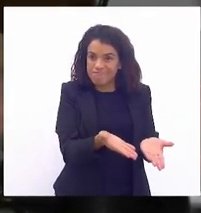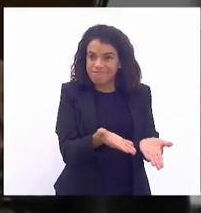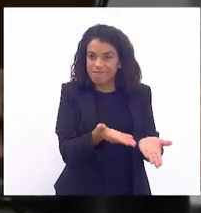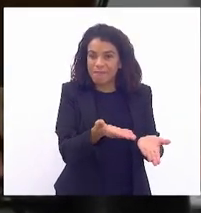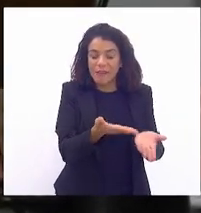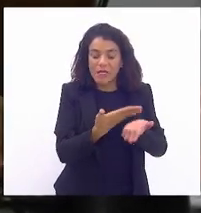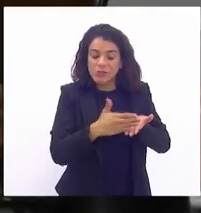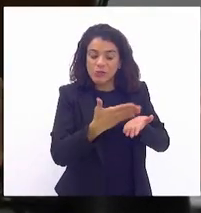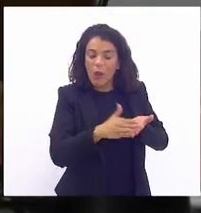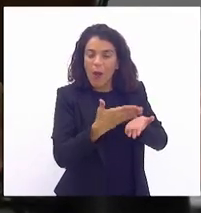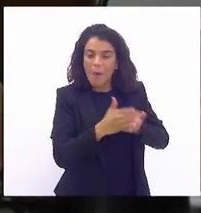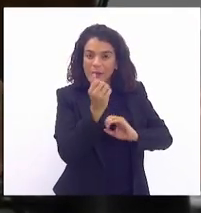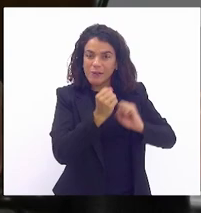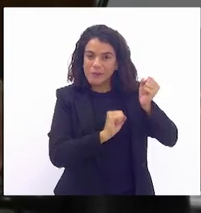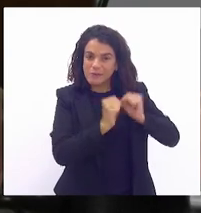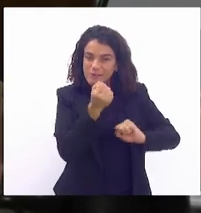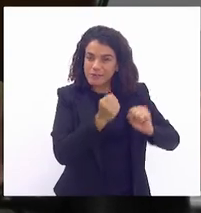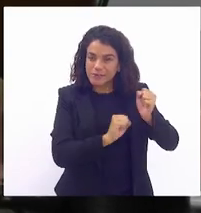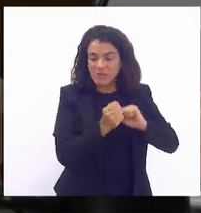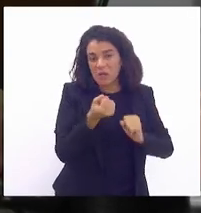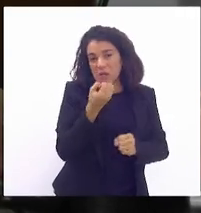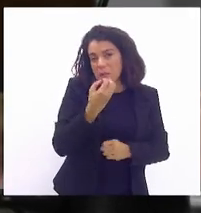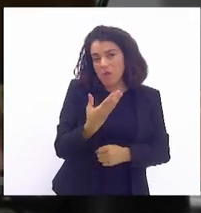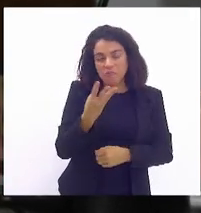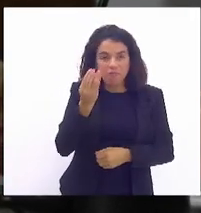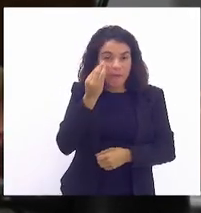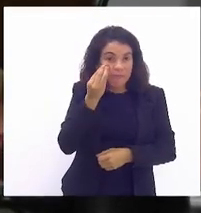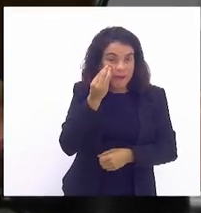dejeto industrial. Falei, tá bom, vamos tentar.